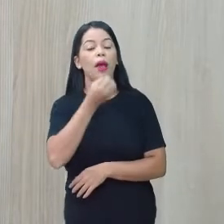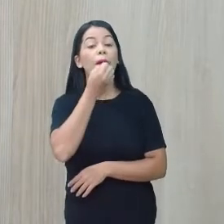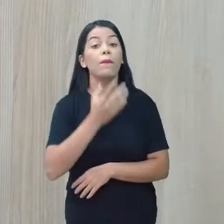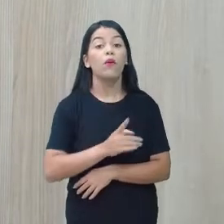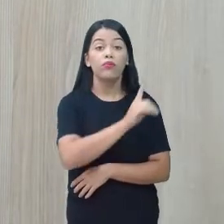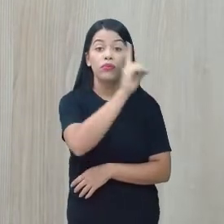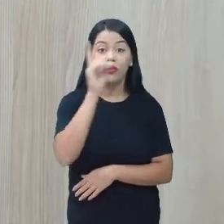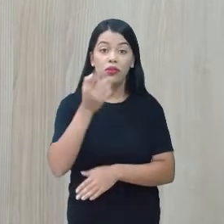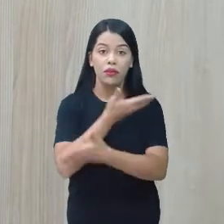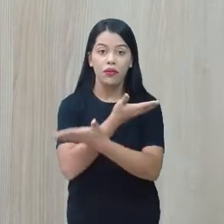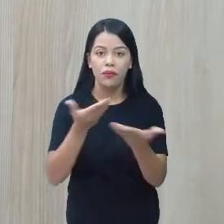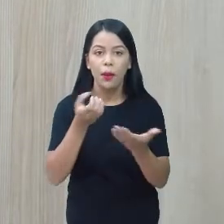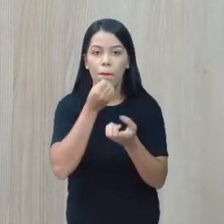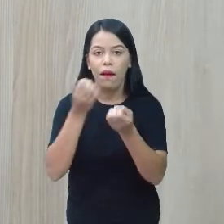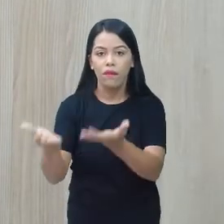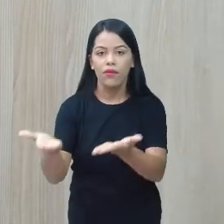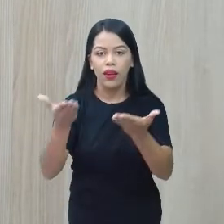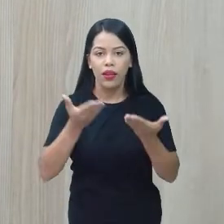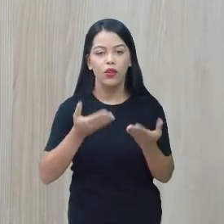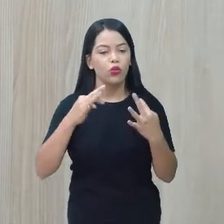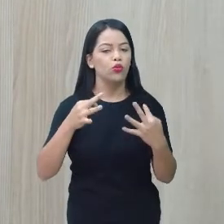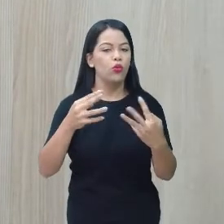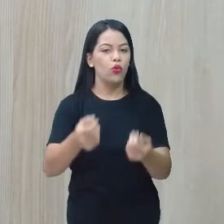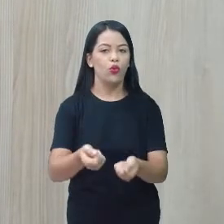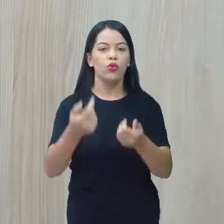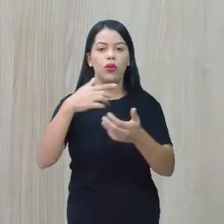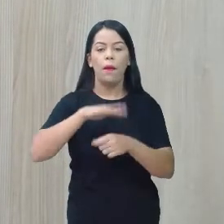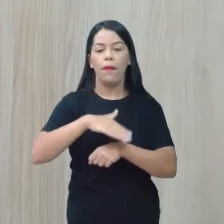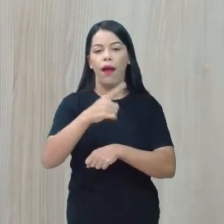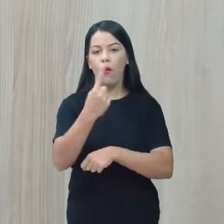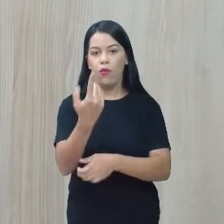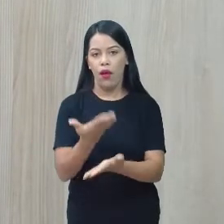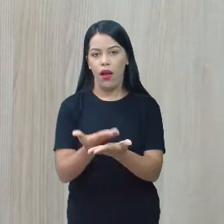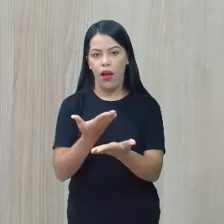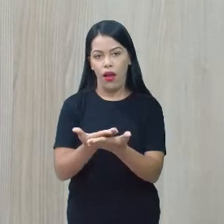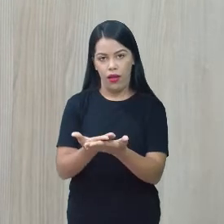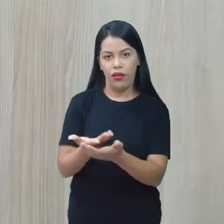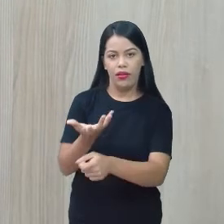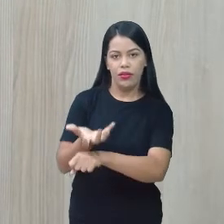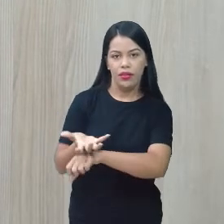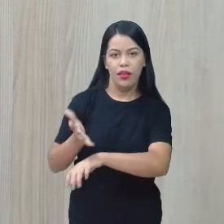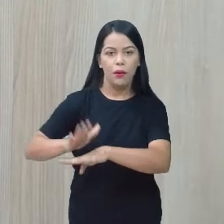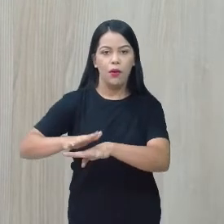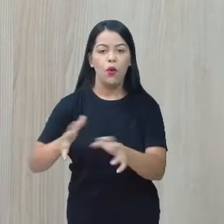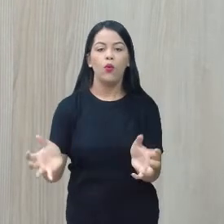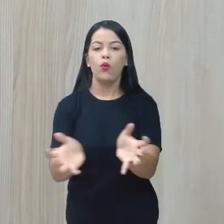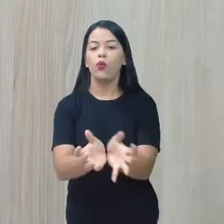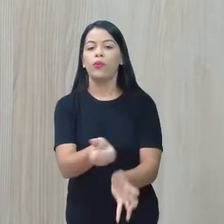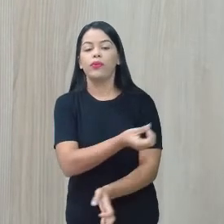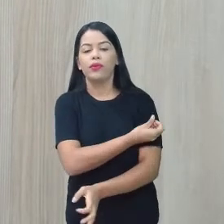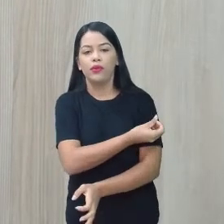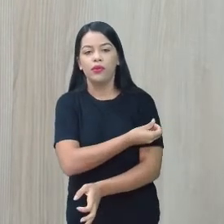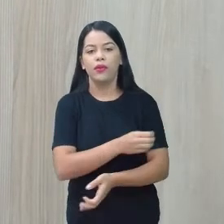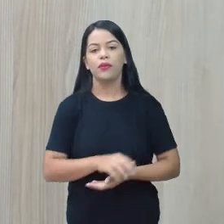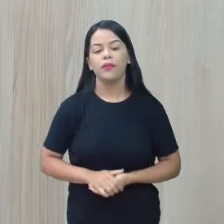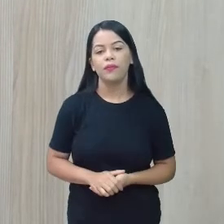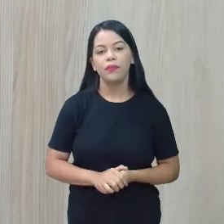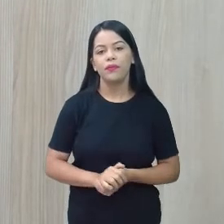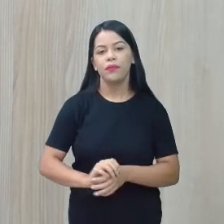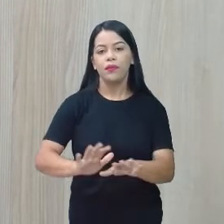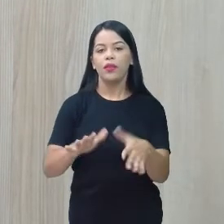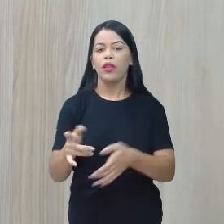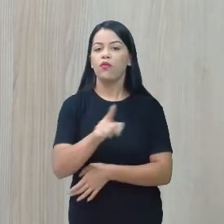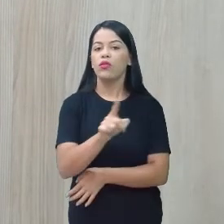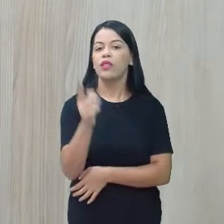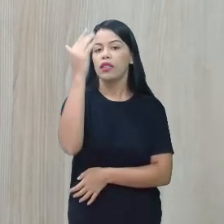dia, galerinha. Sejam bem-vindos e bem-vindas a mais uma aula de matemática para as turmas do sexto ano.